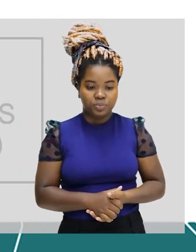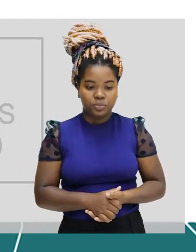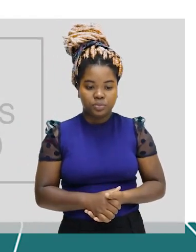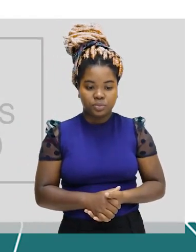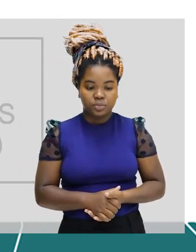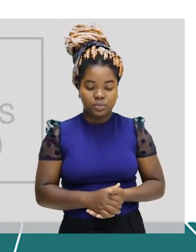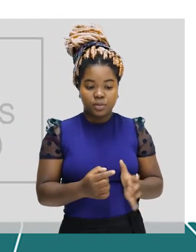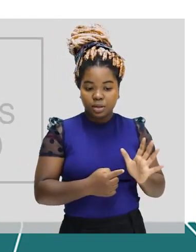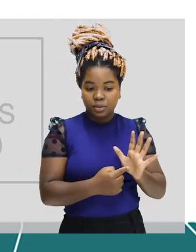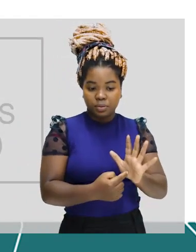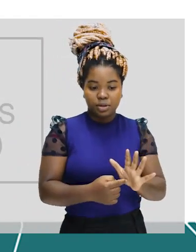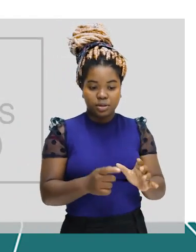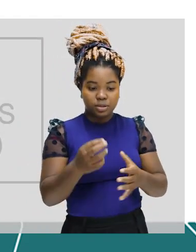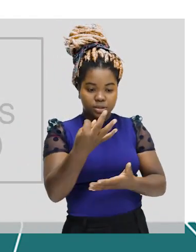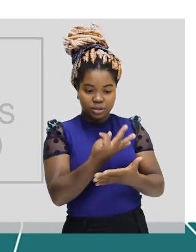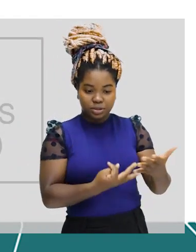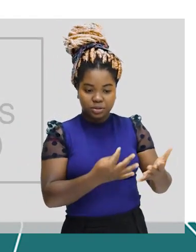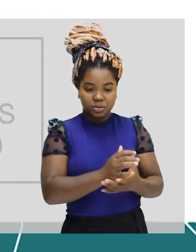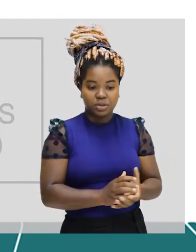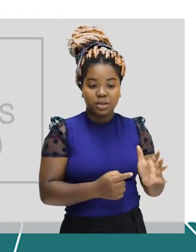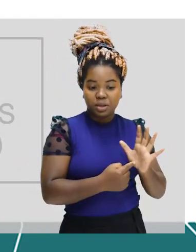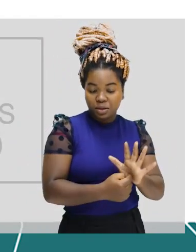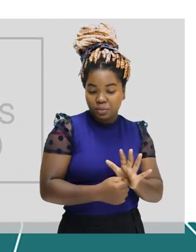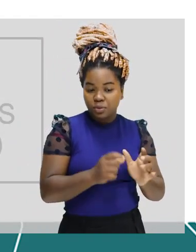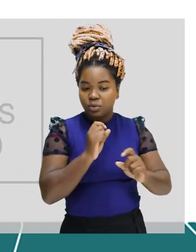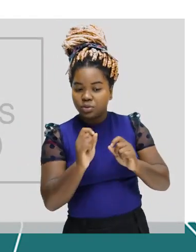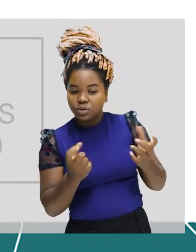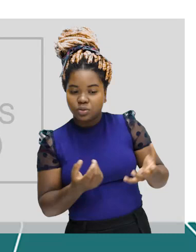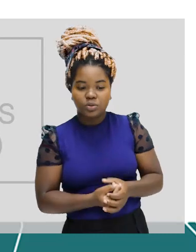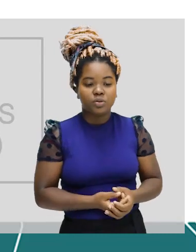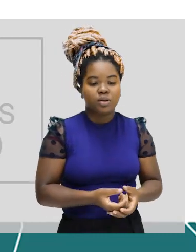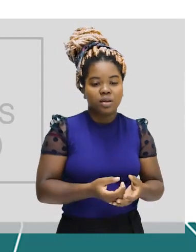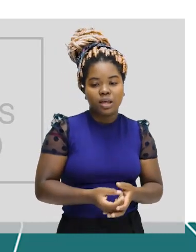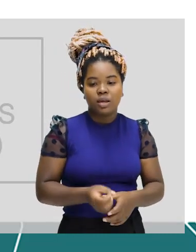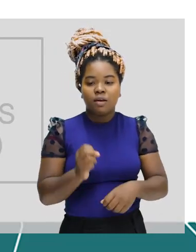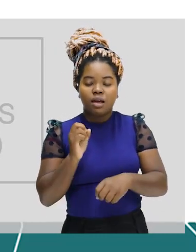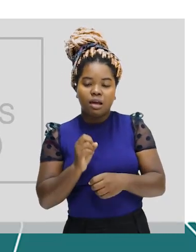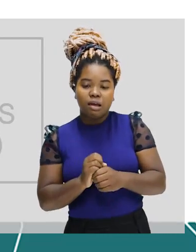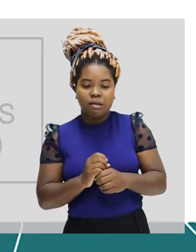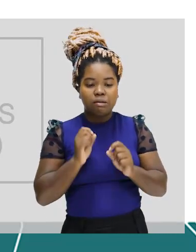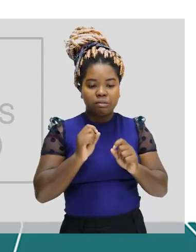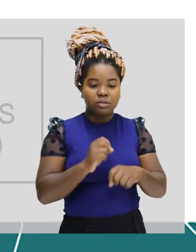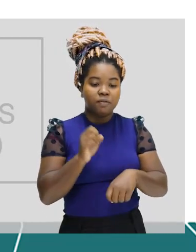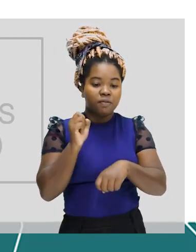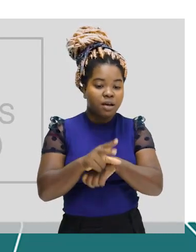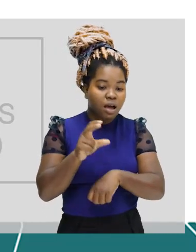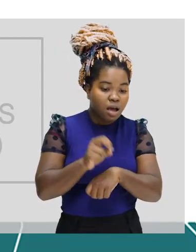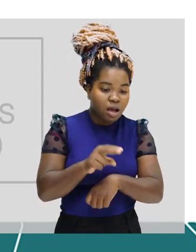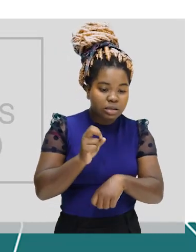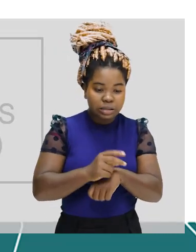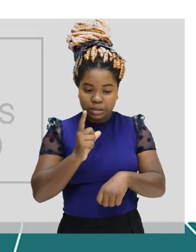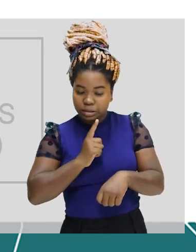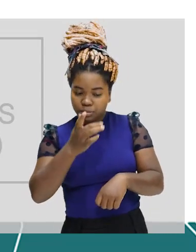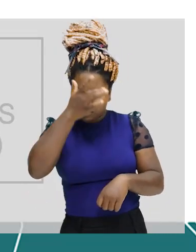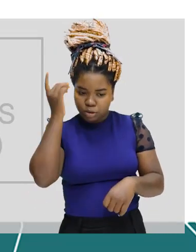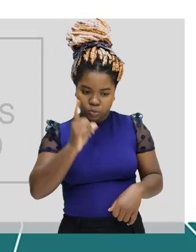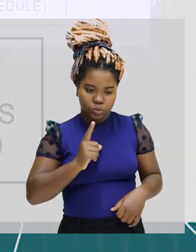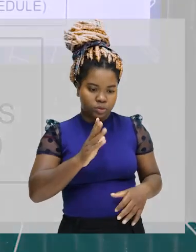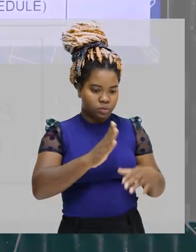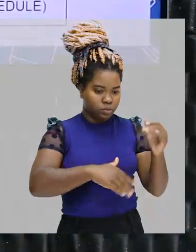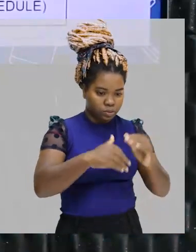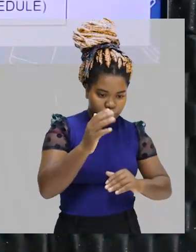em textos que mostram anúncios, vagas disponíveis para a pessoa exercer alguma profissão, para a pessoa